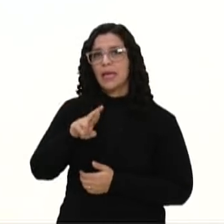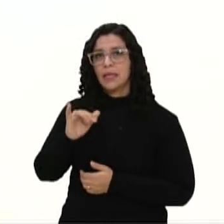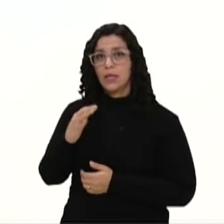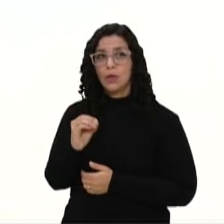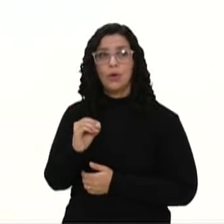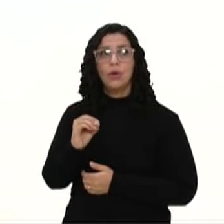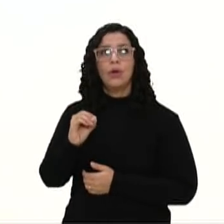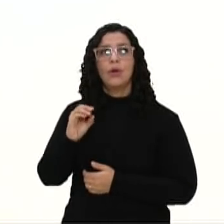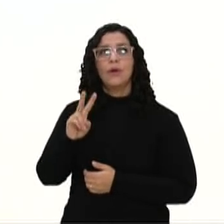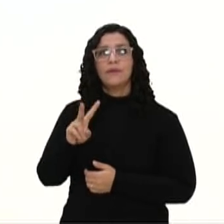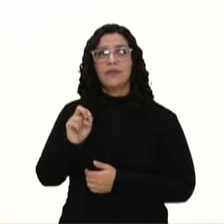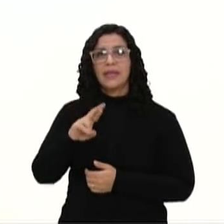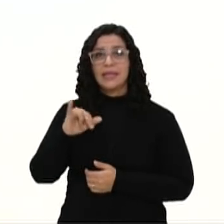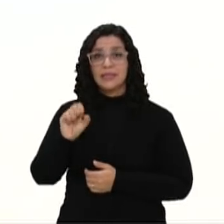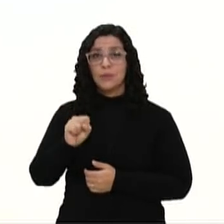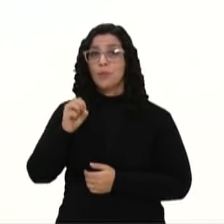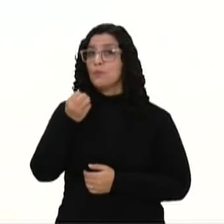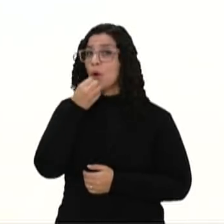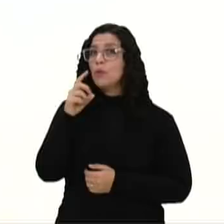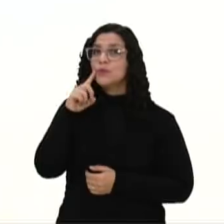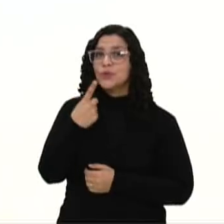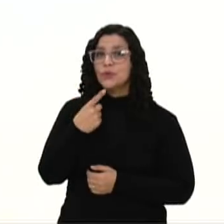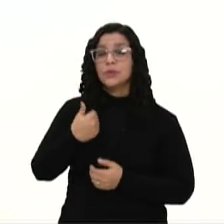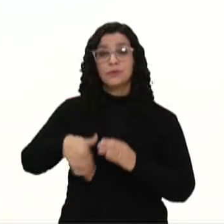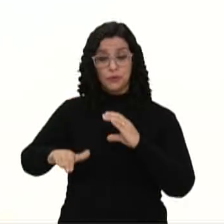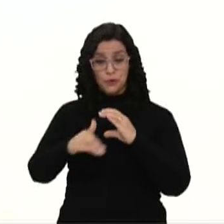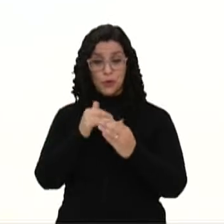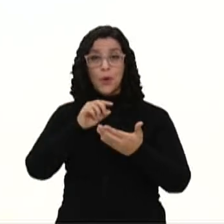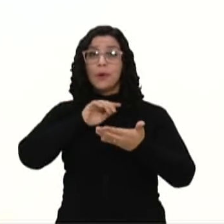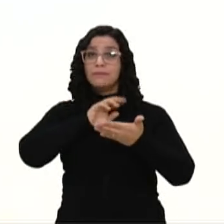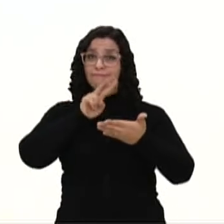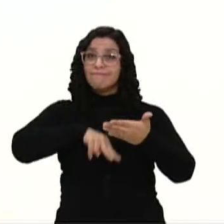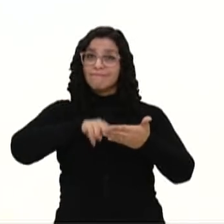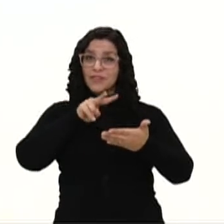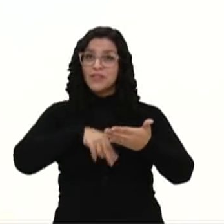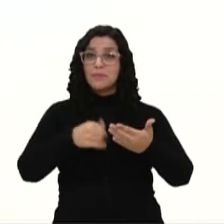Veríssimo, bons dias. Recebi o seu bilhete